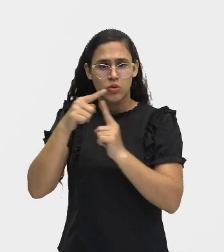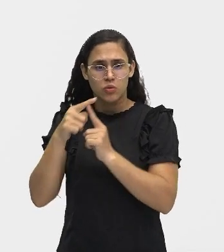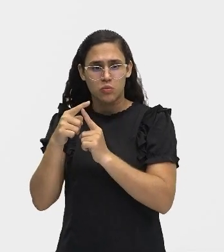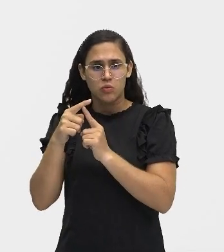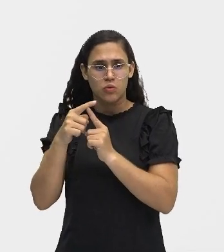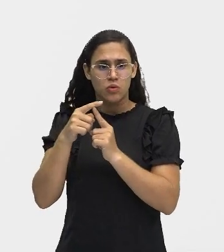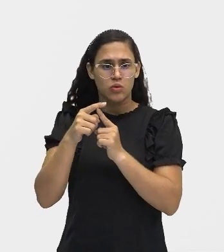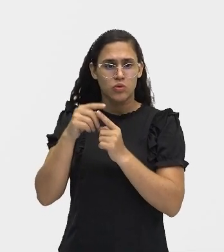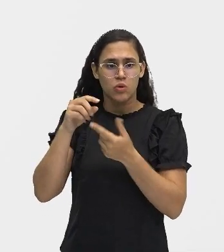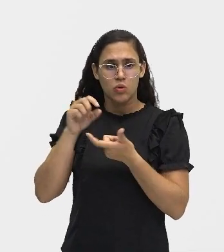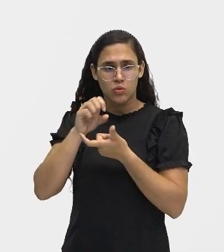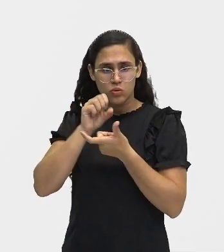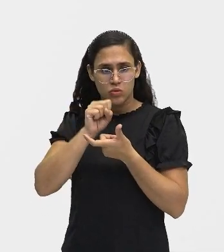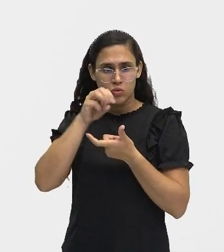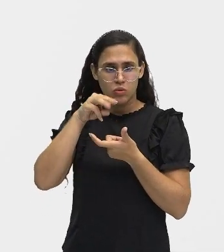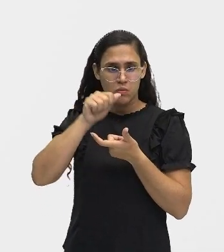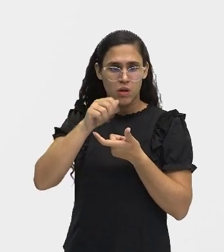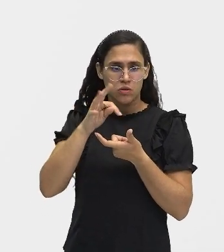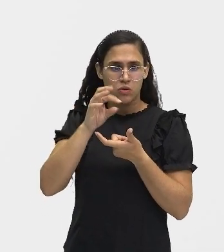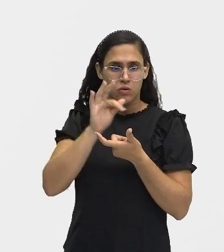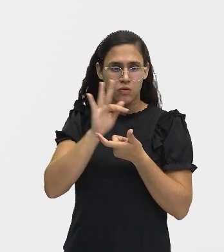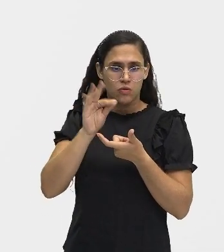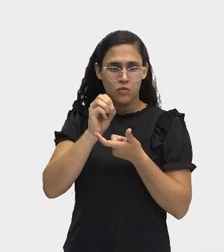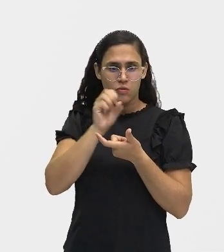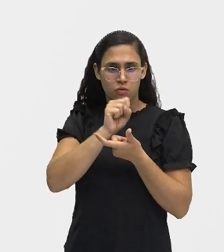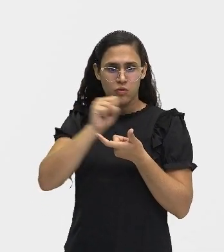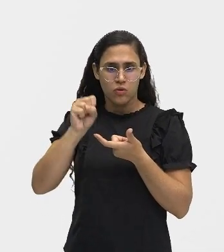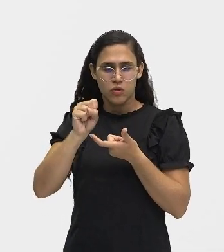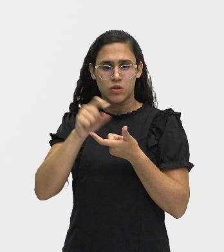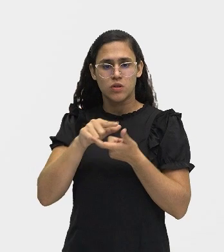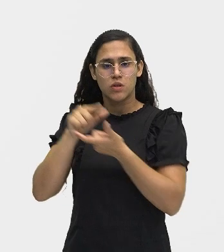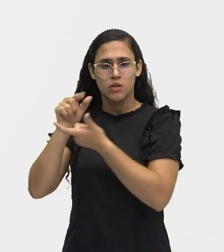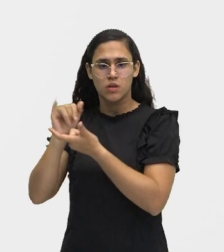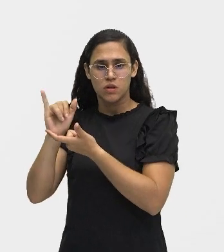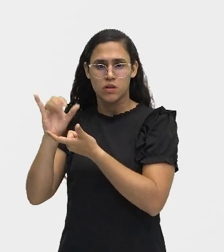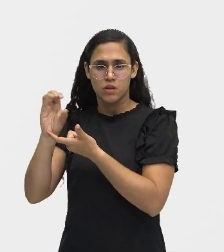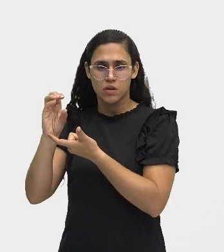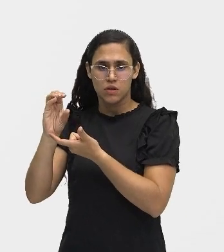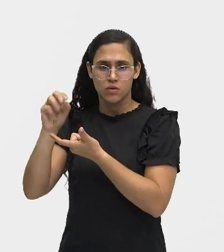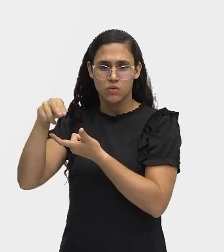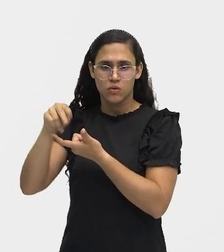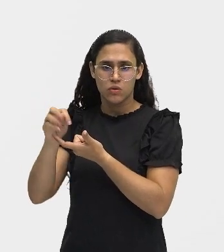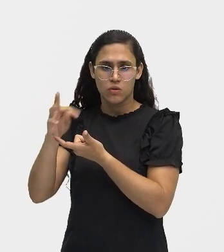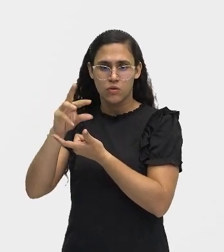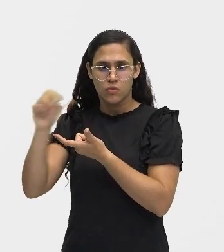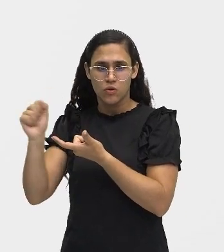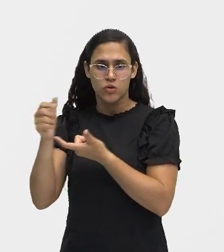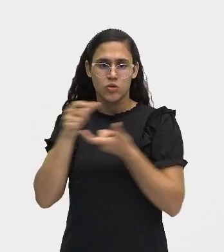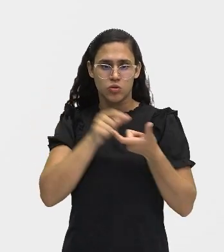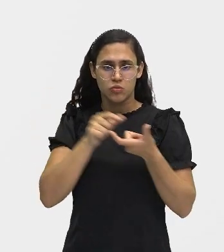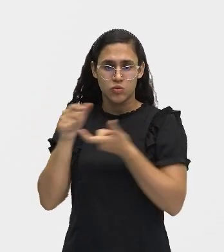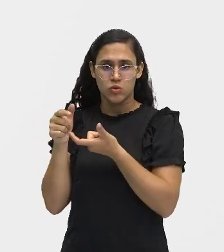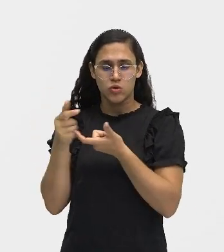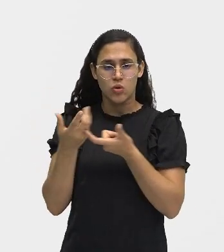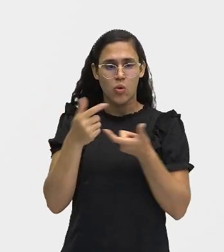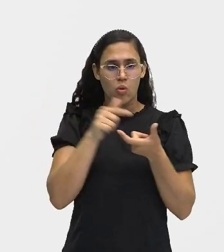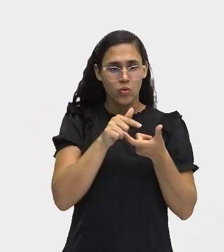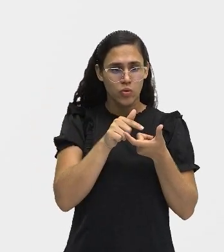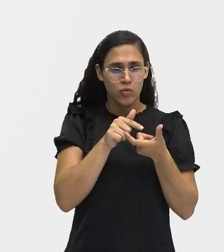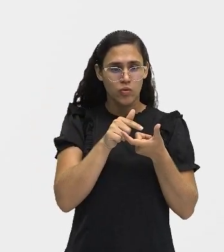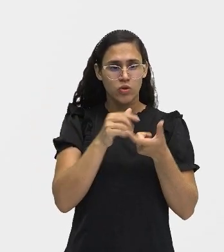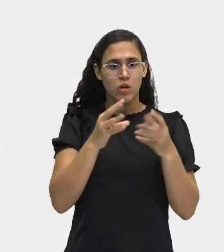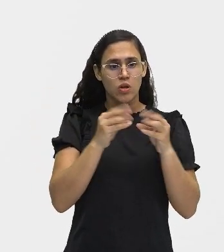principais tipos de fósseis, né? Os somatofósseis são os restos orgânicos dos fósseis preservados, né? E aí a